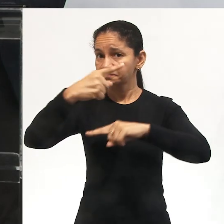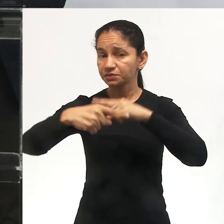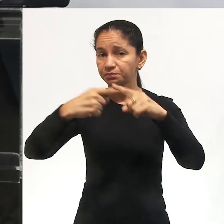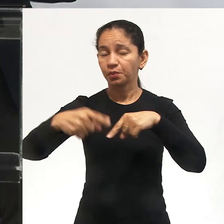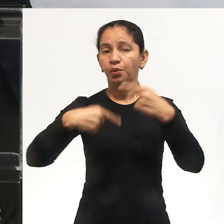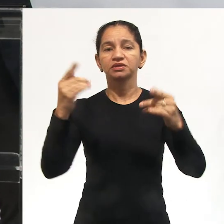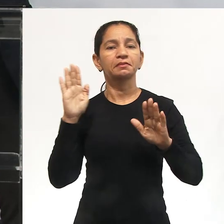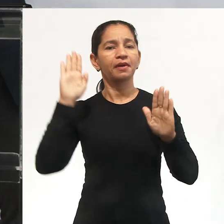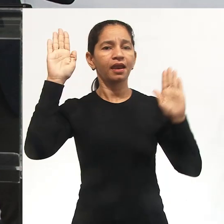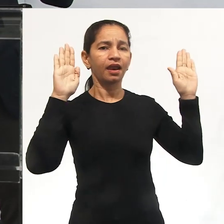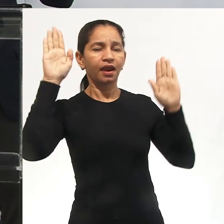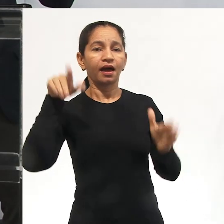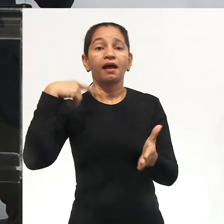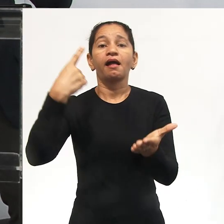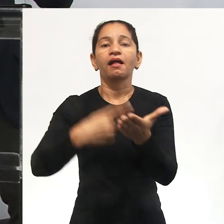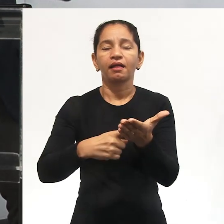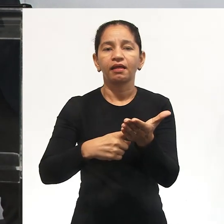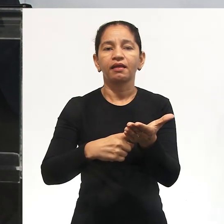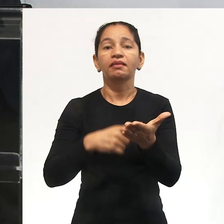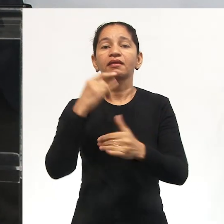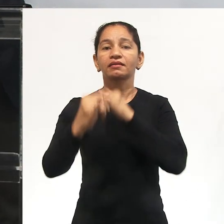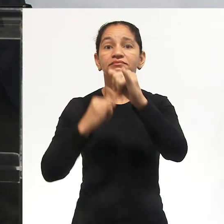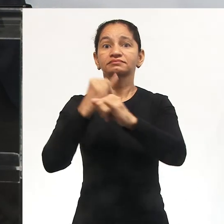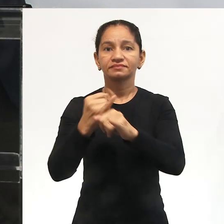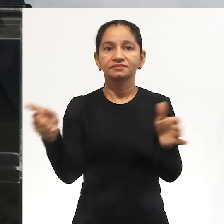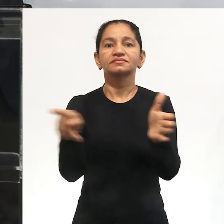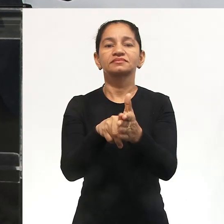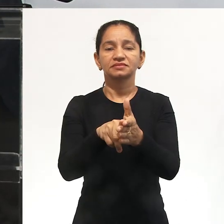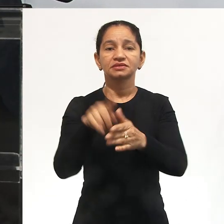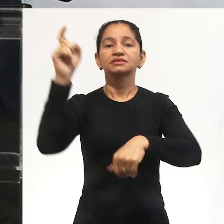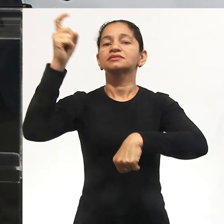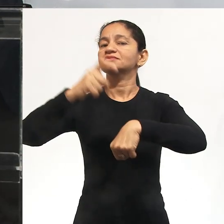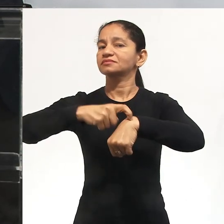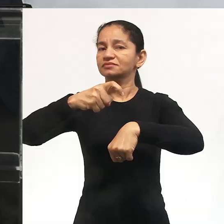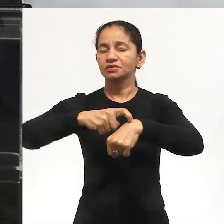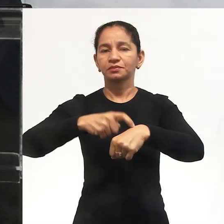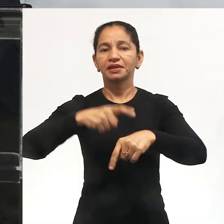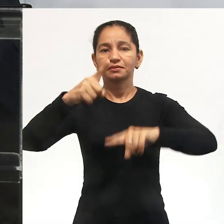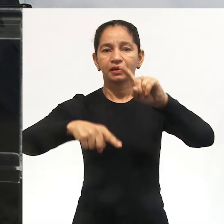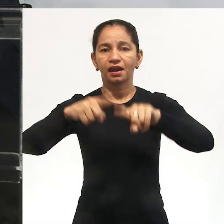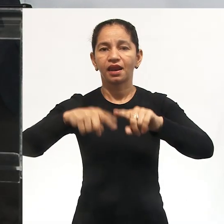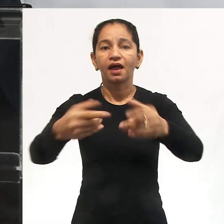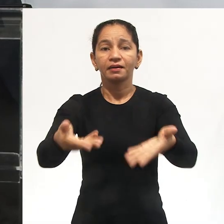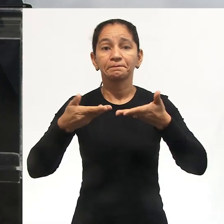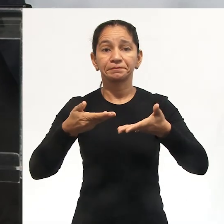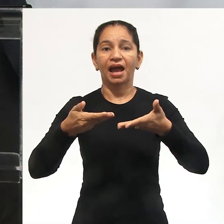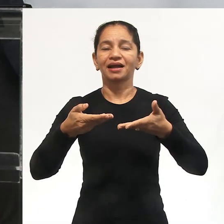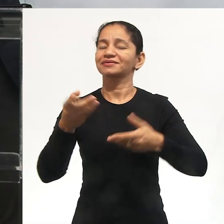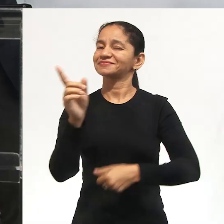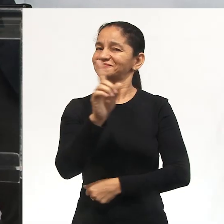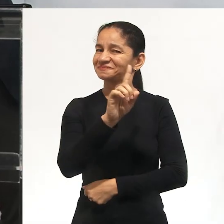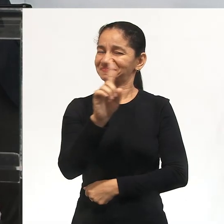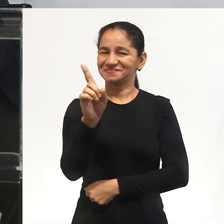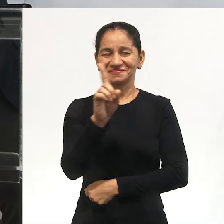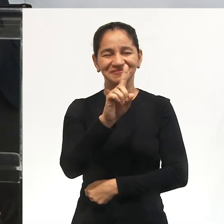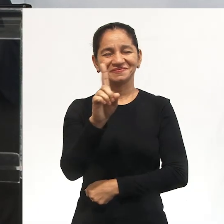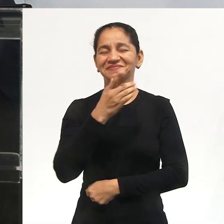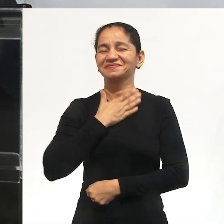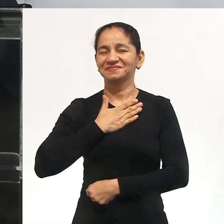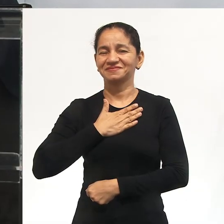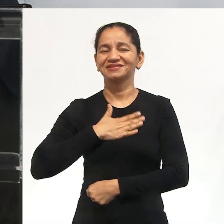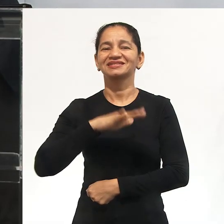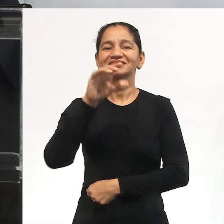vencedor da licitação ele não seja obrigado a fornecer naquele momento. Na verdade, no SRP, eu apenas registro que